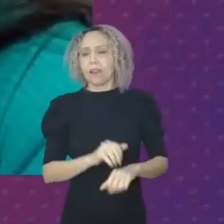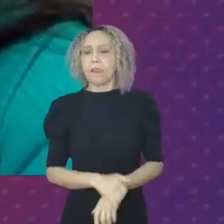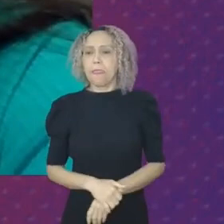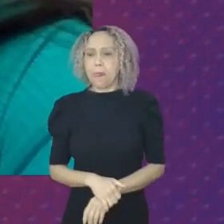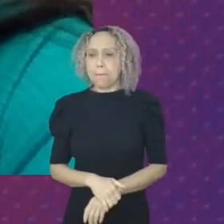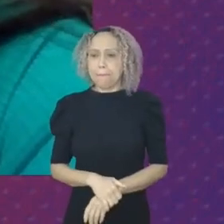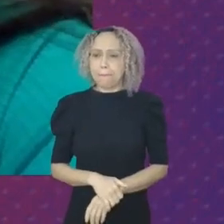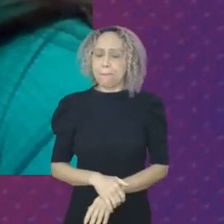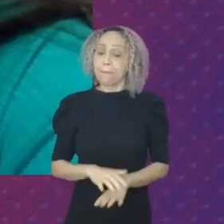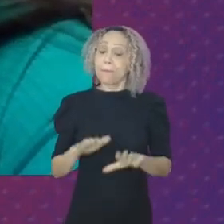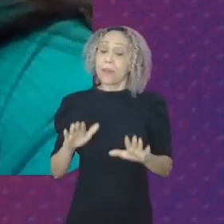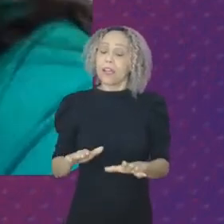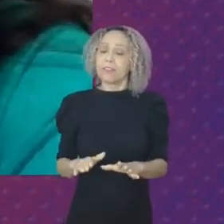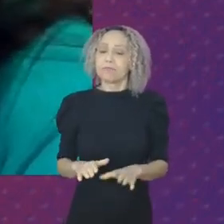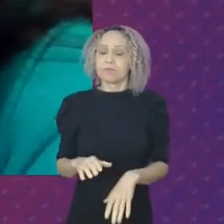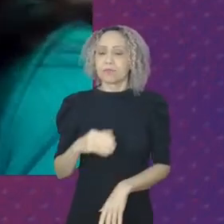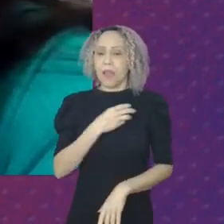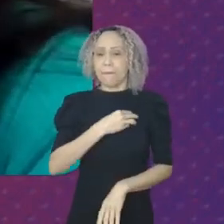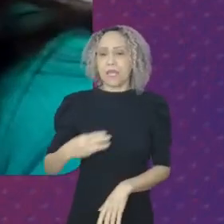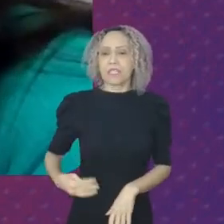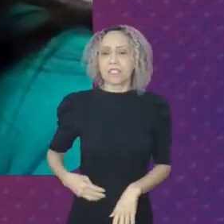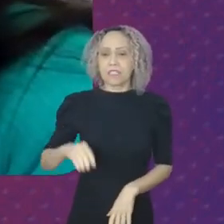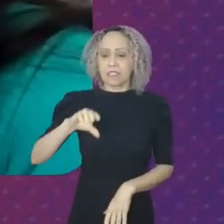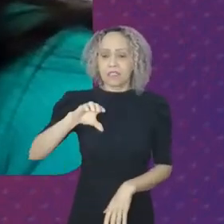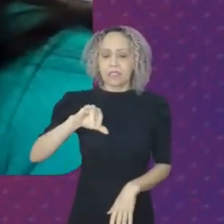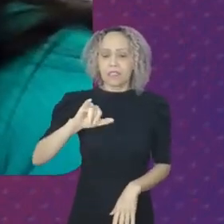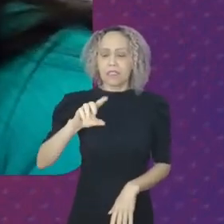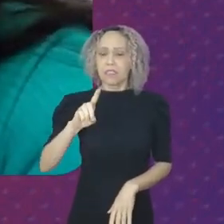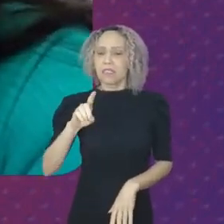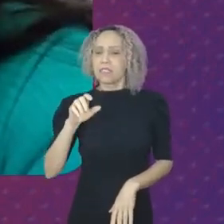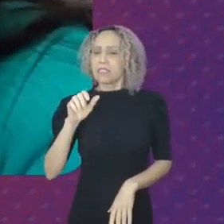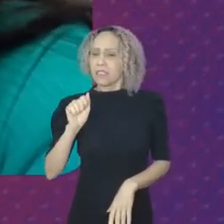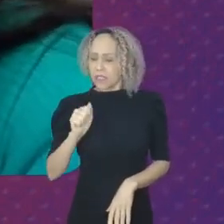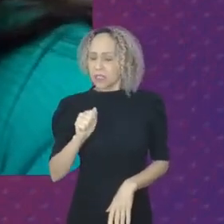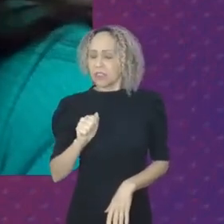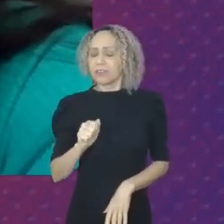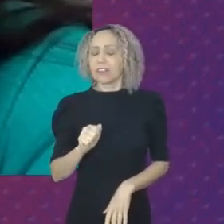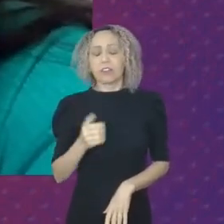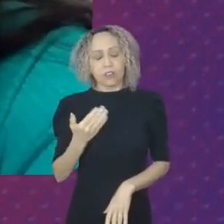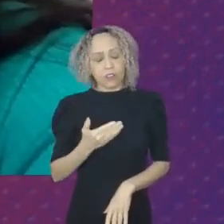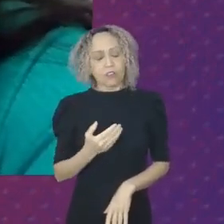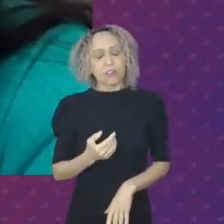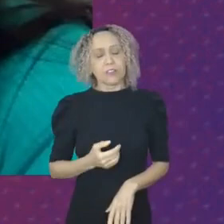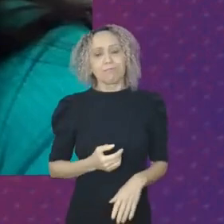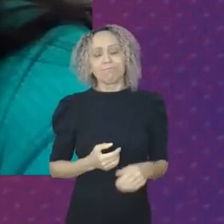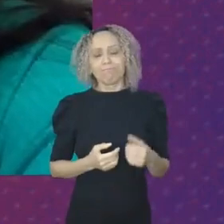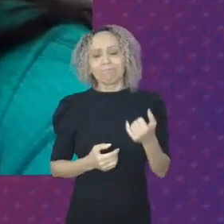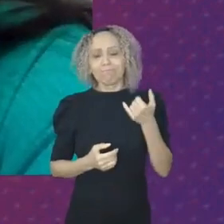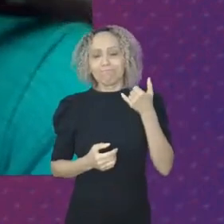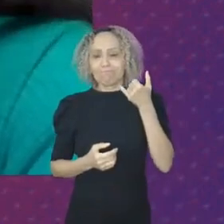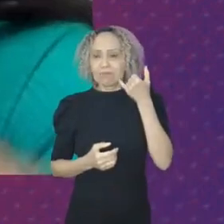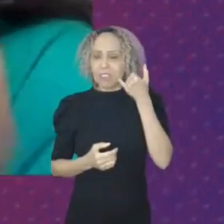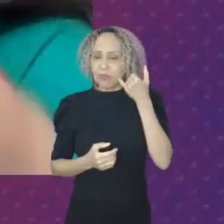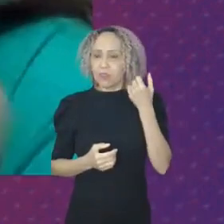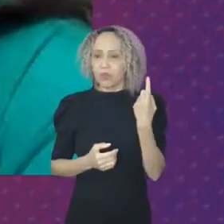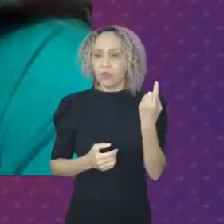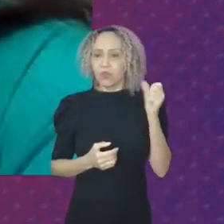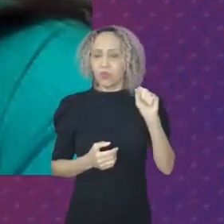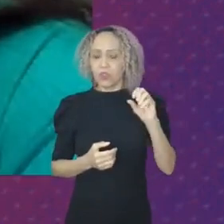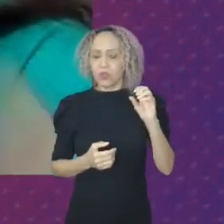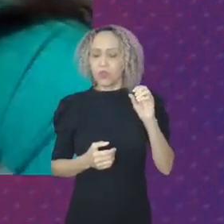Ligue 180, que é realmente o serviço de execução direta do Ministério das Mulheres, né?